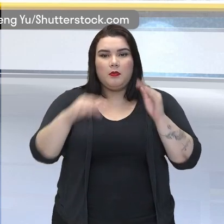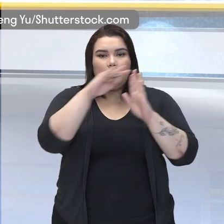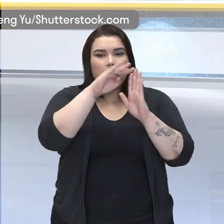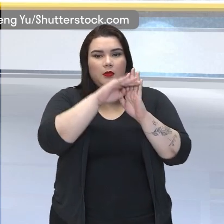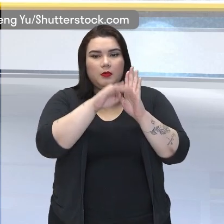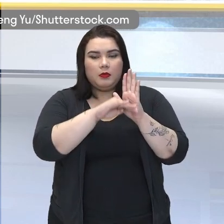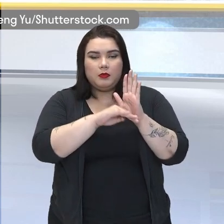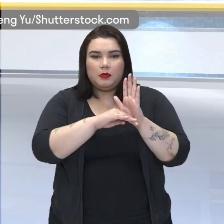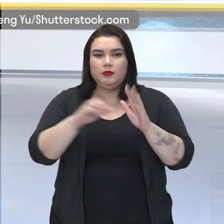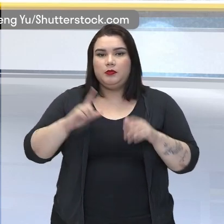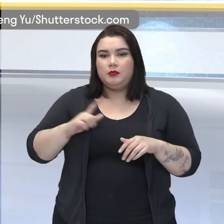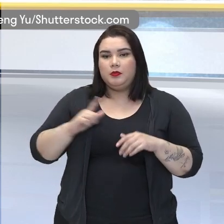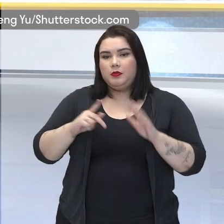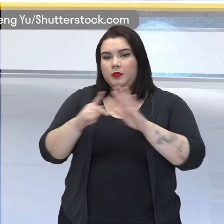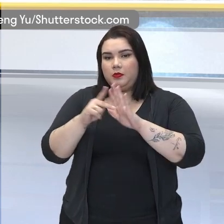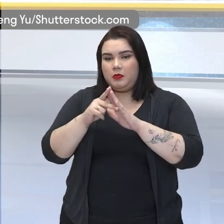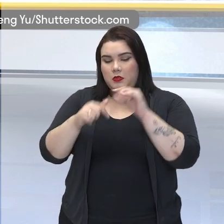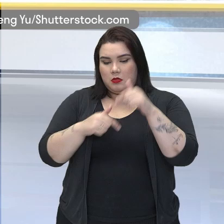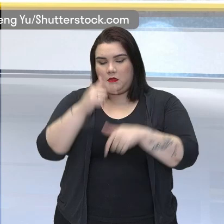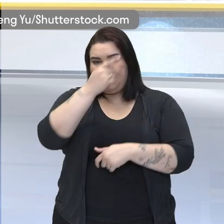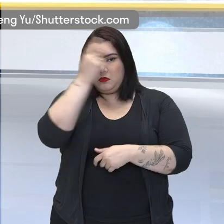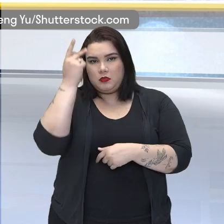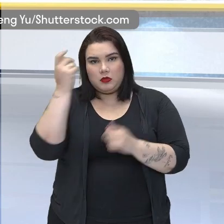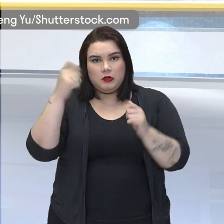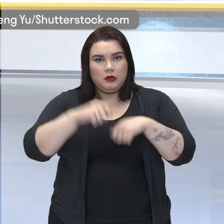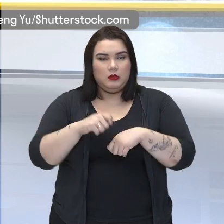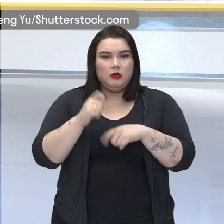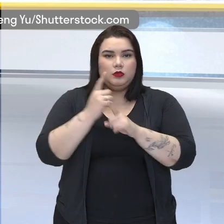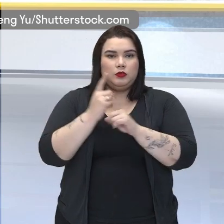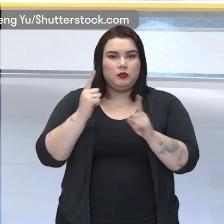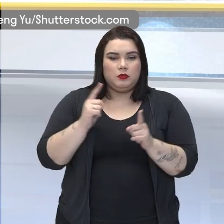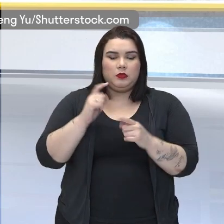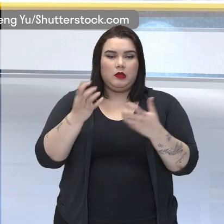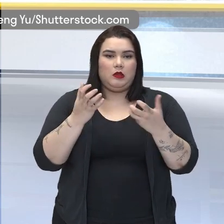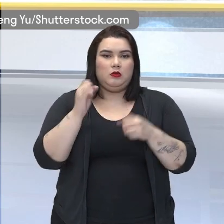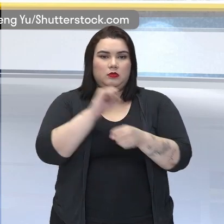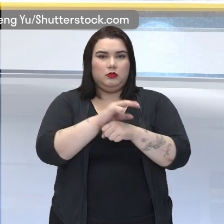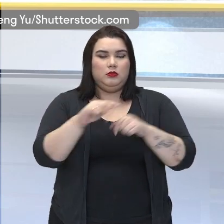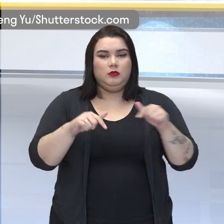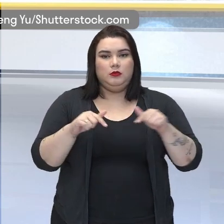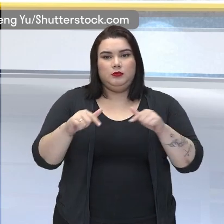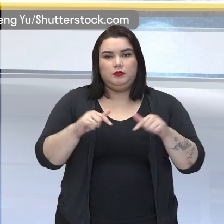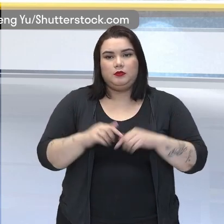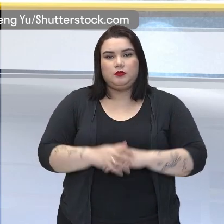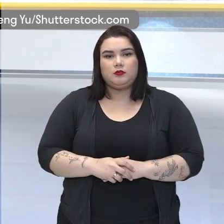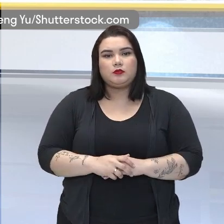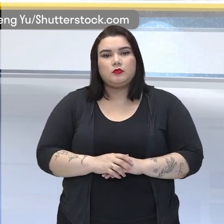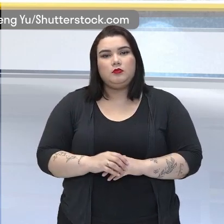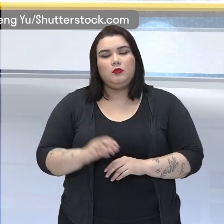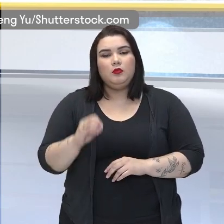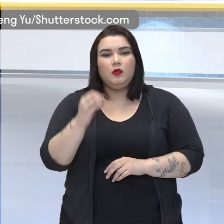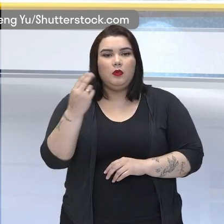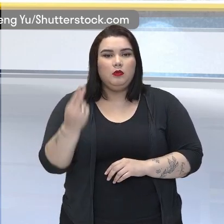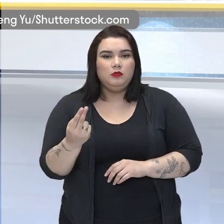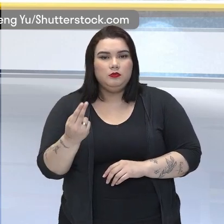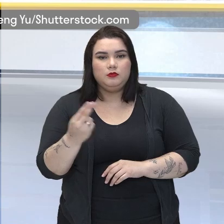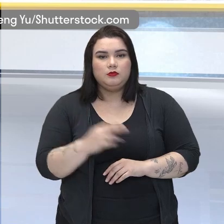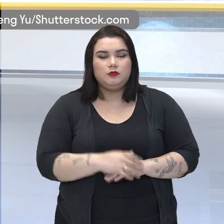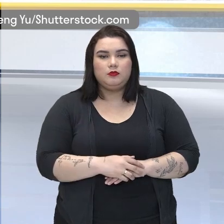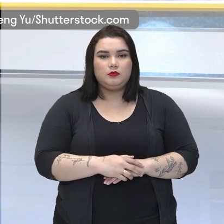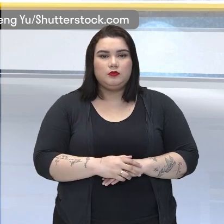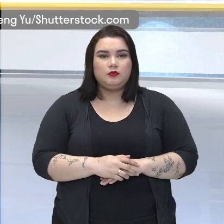possíveis, né, áreas de trabalho que a pessoa pode procurar, né? Então, ou também você pode colocar,